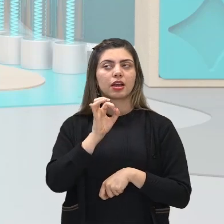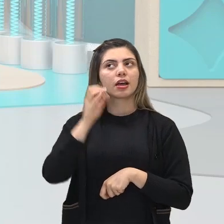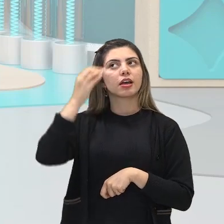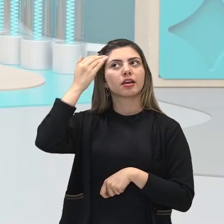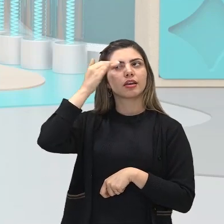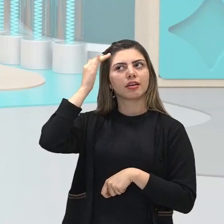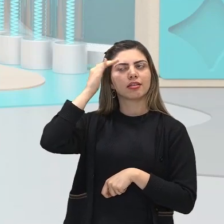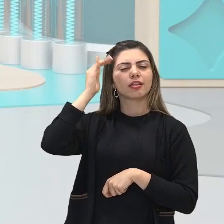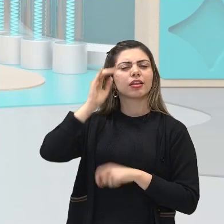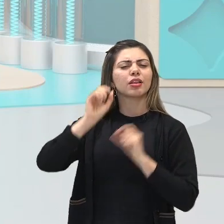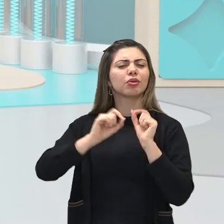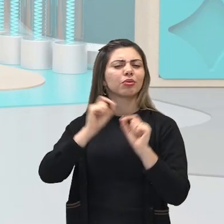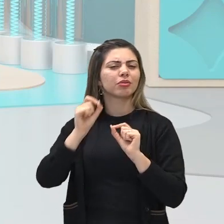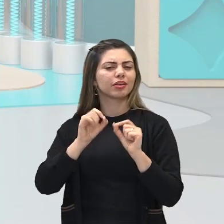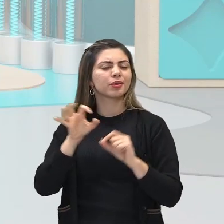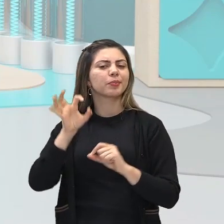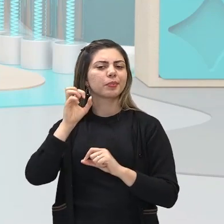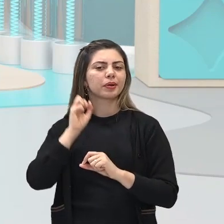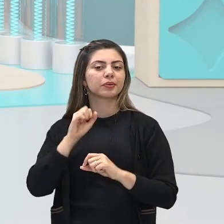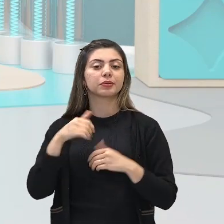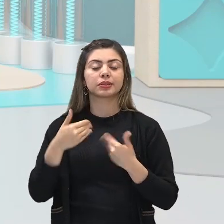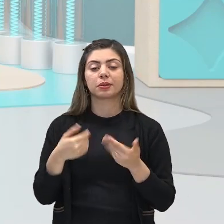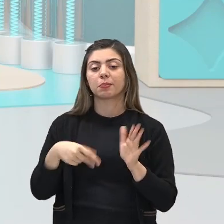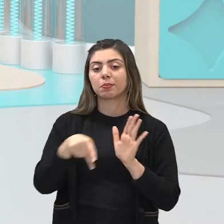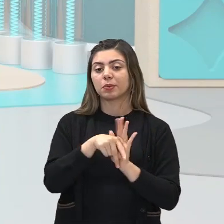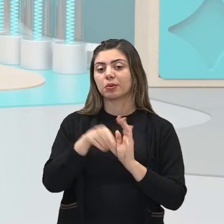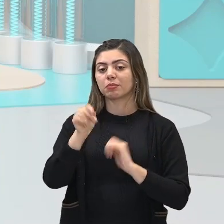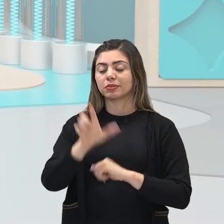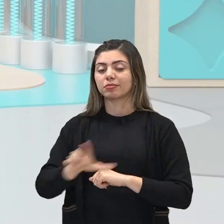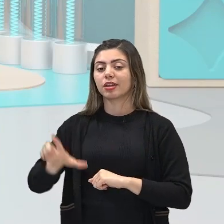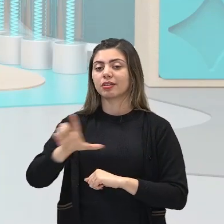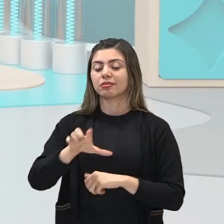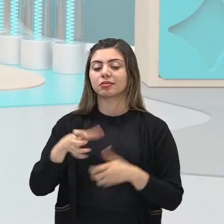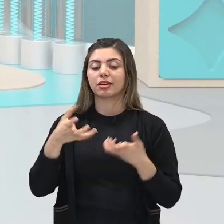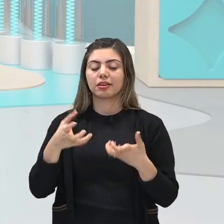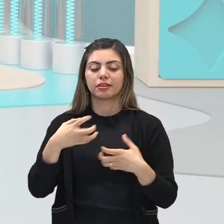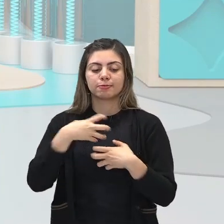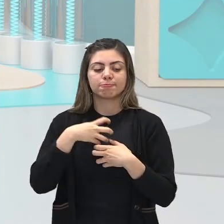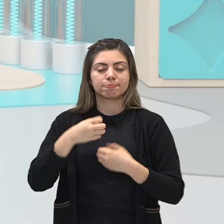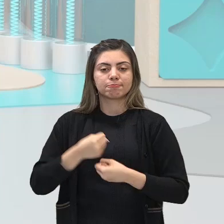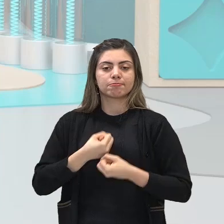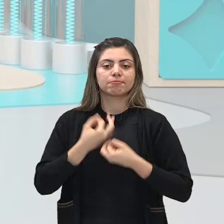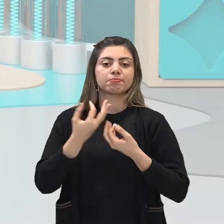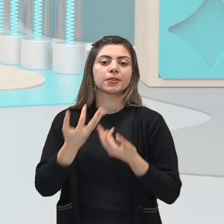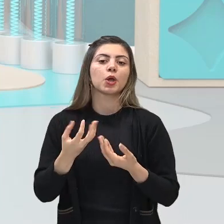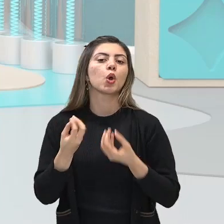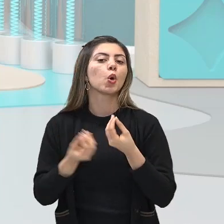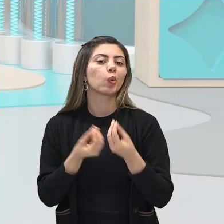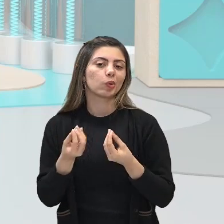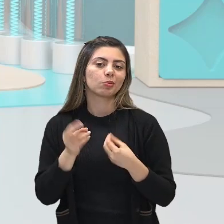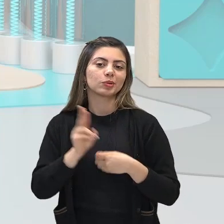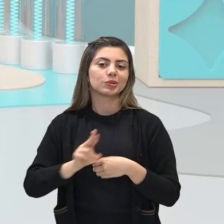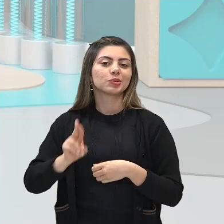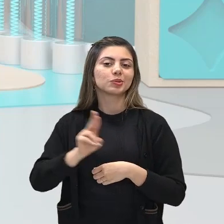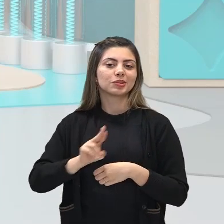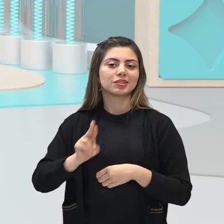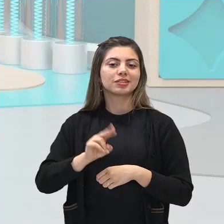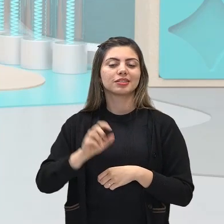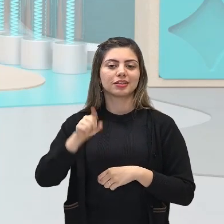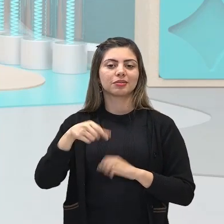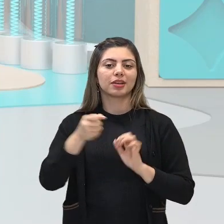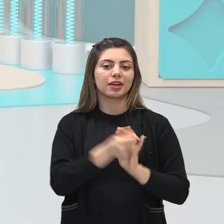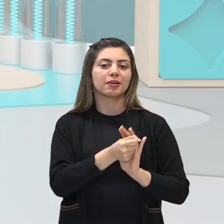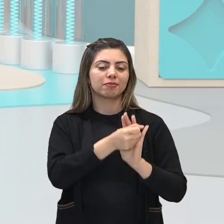gente entenda. E uma das formas que a literatura, principalmente, quer transmitir isso por meio da palavra é por meio das suas